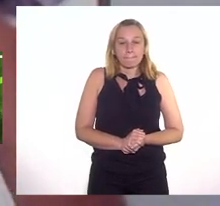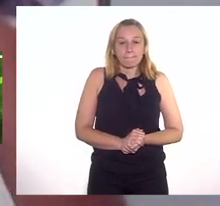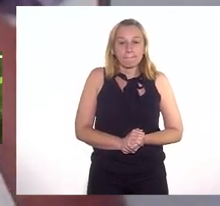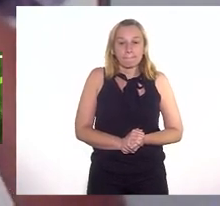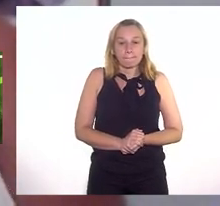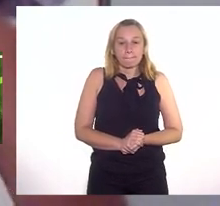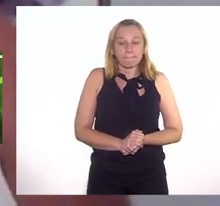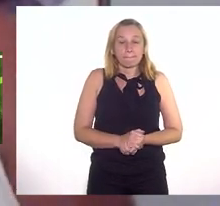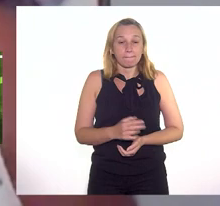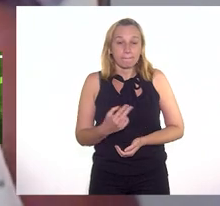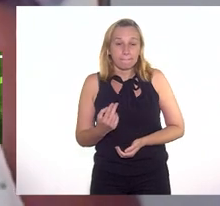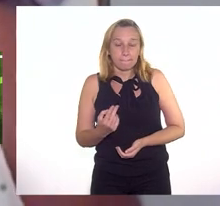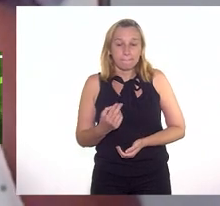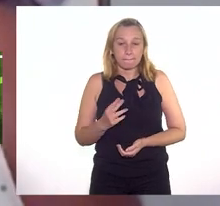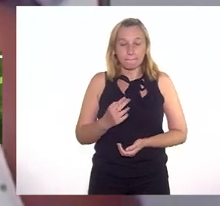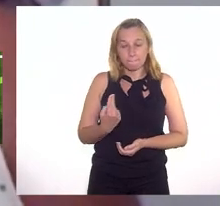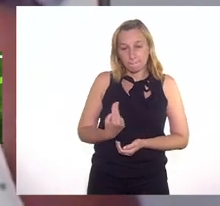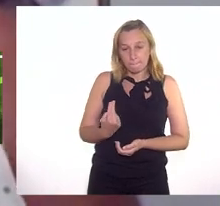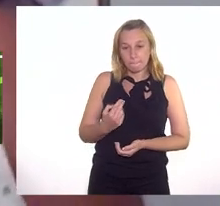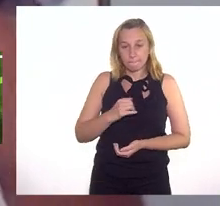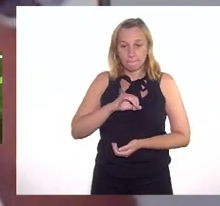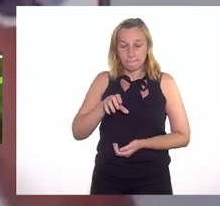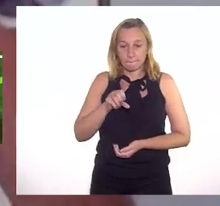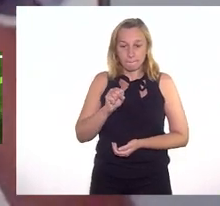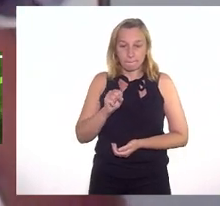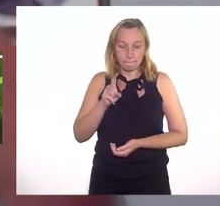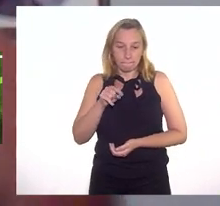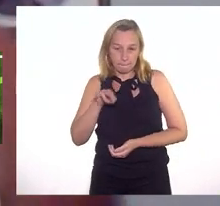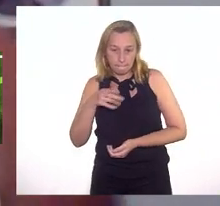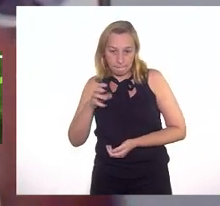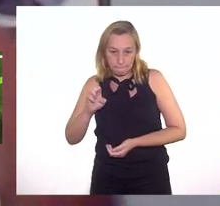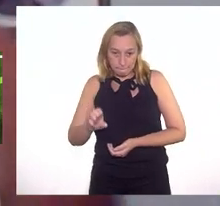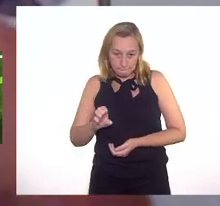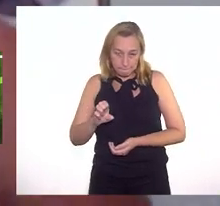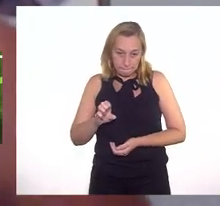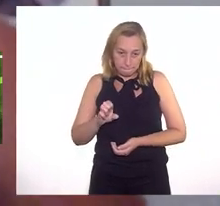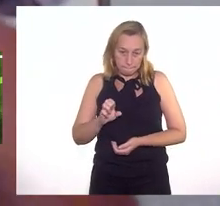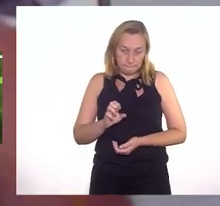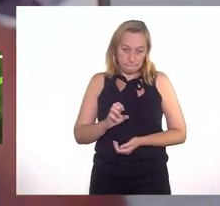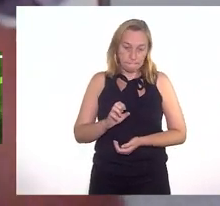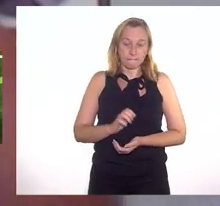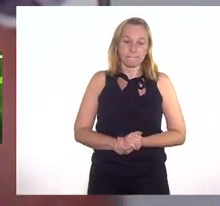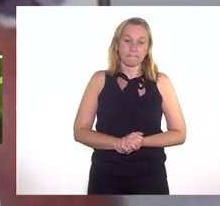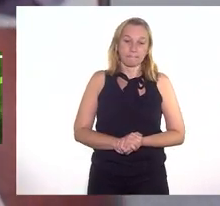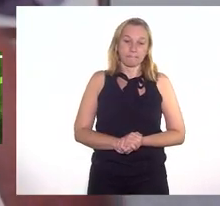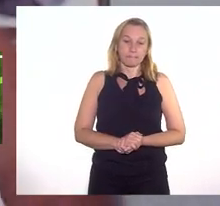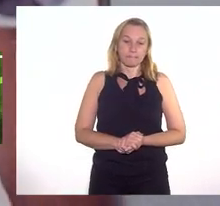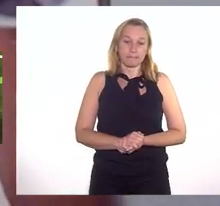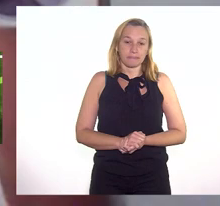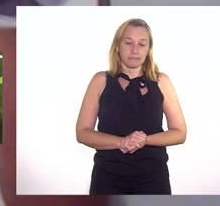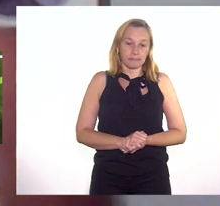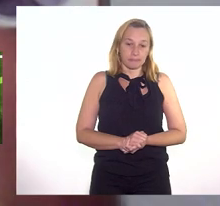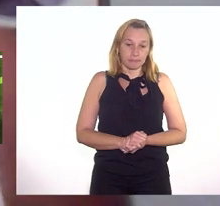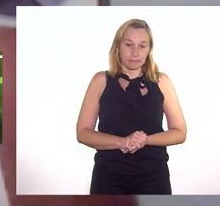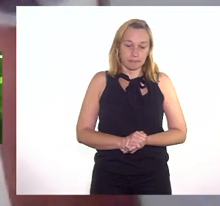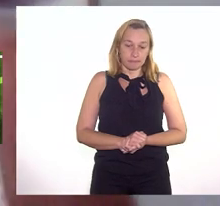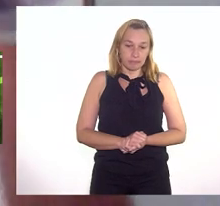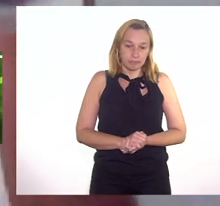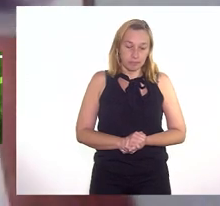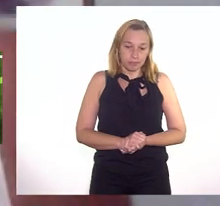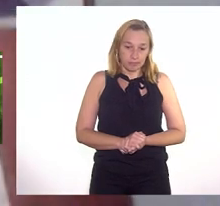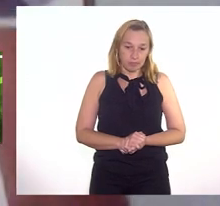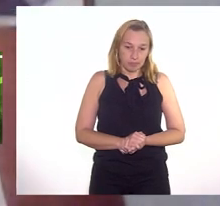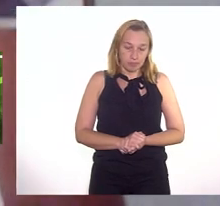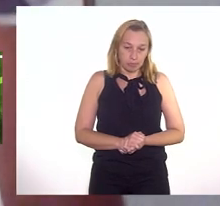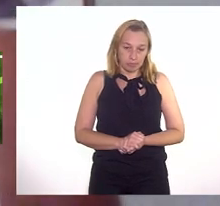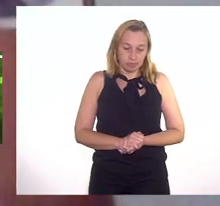Eu me chamo Jocilene, eu gostaria até, deputada, de fazer uma correção. É Jocilene, meu nome. Enfim, pode passar despercebido, mas um